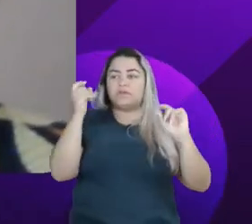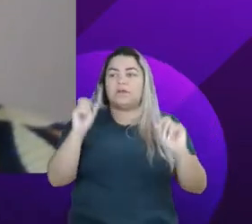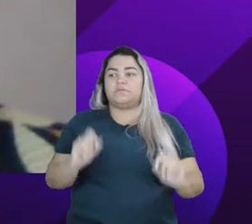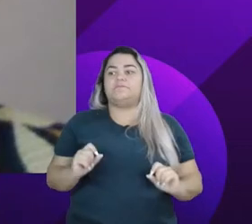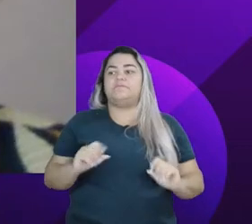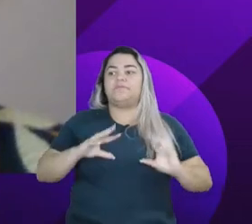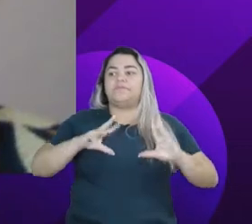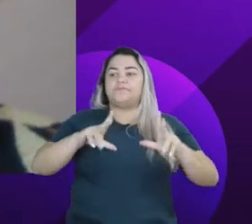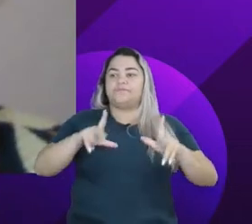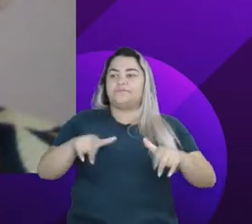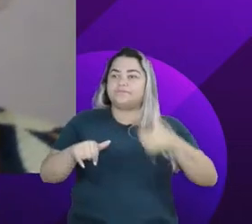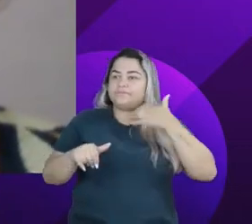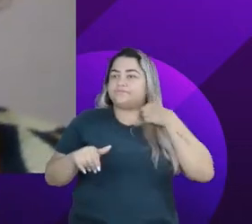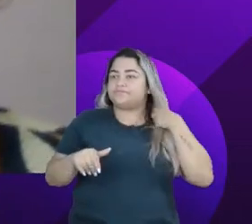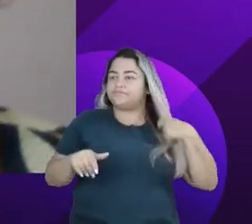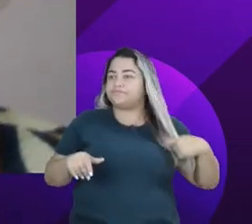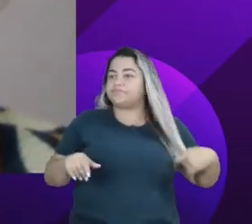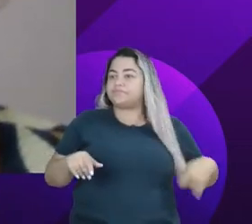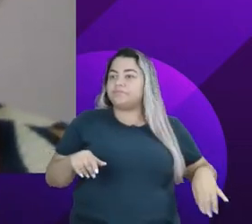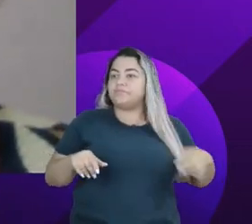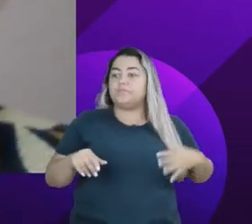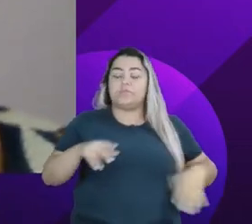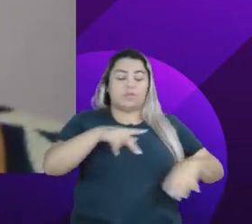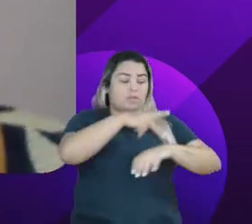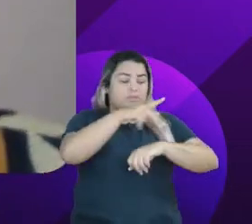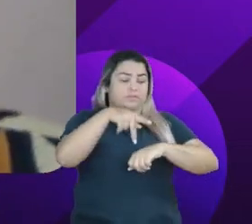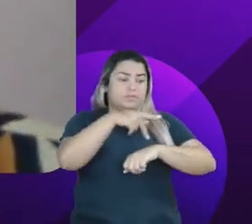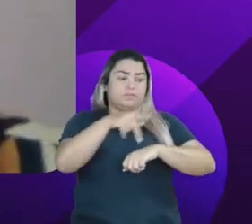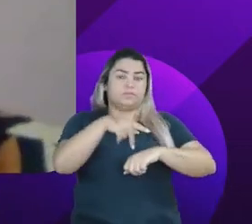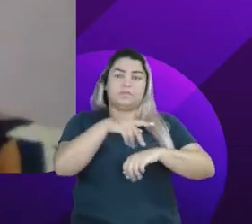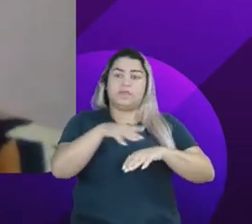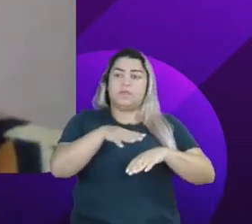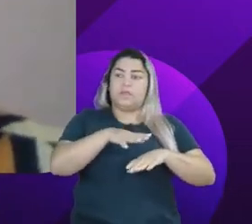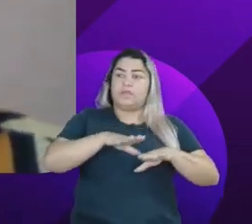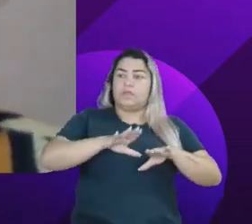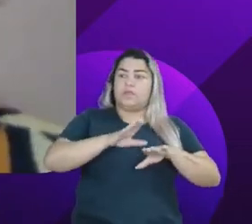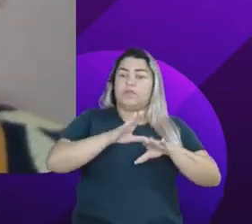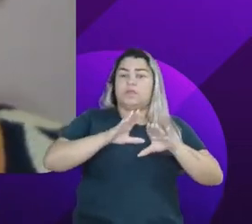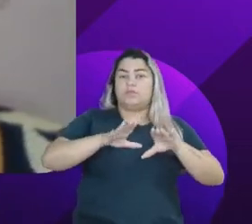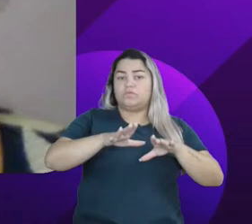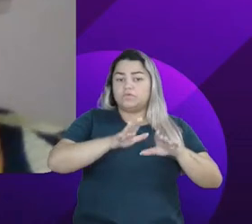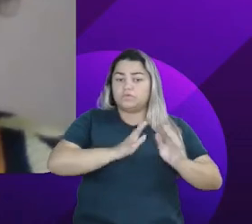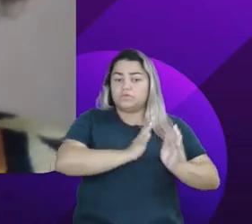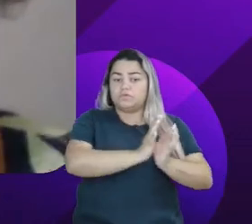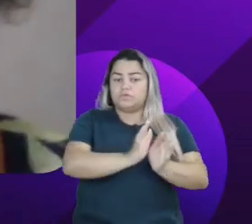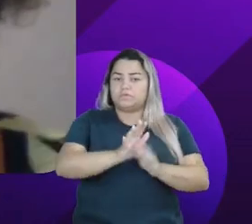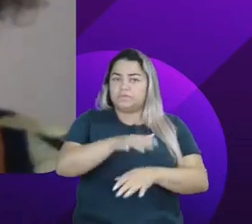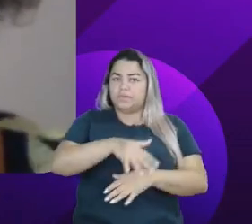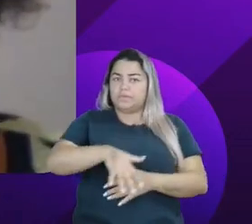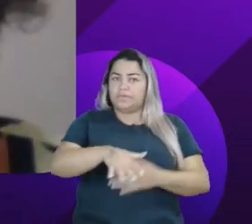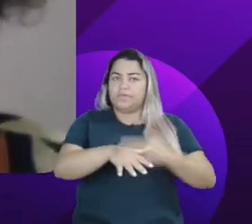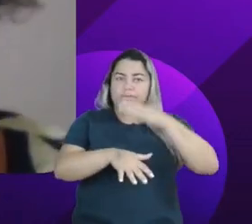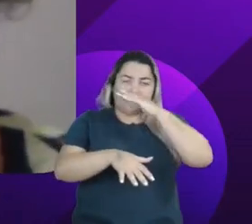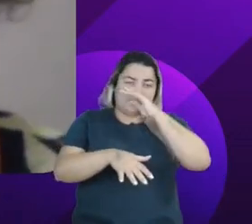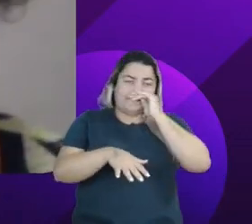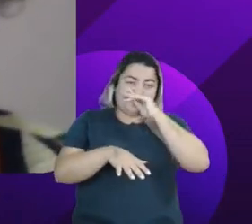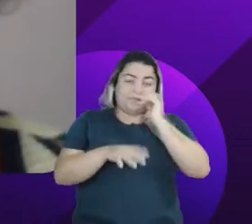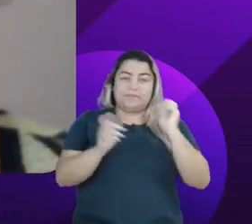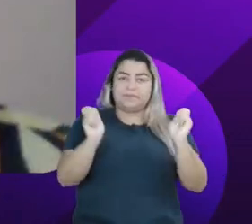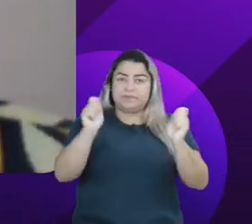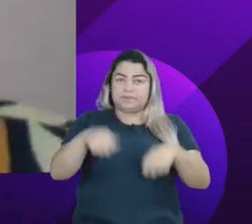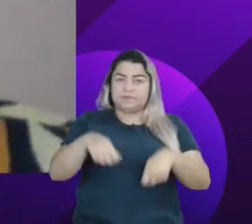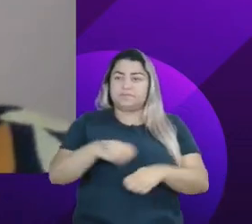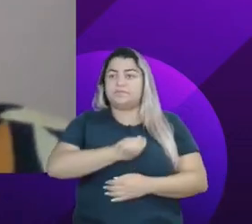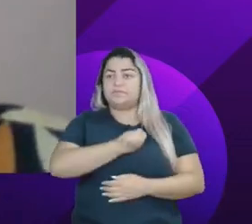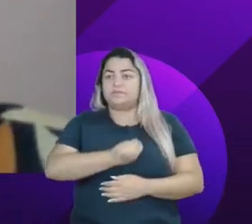em toda a dimensão, inclusive de um país colonizador, né? E do processo que a gente precisa viver